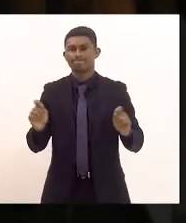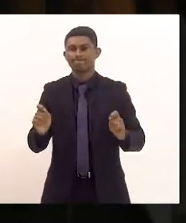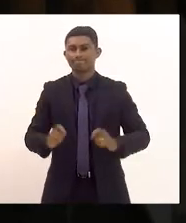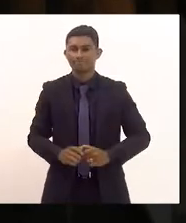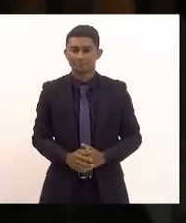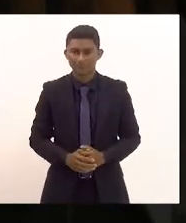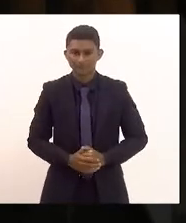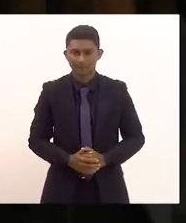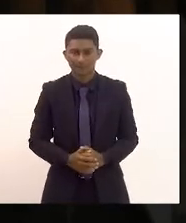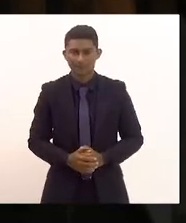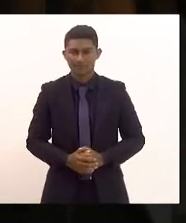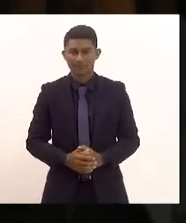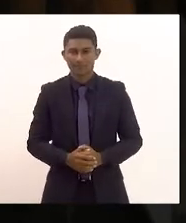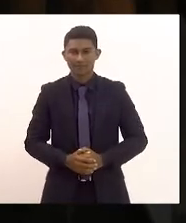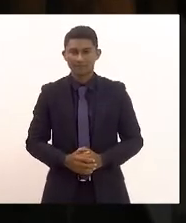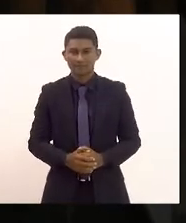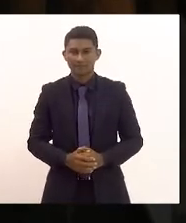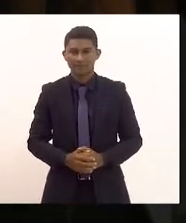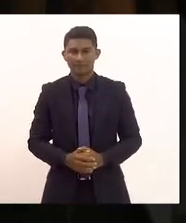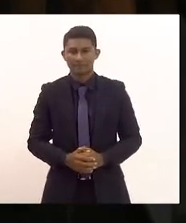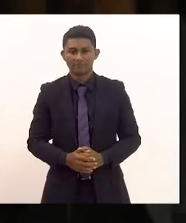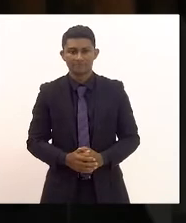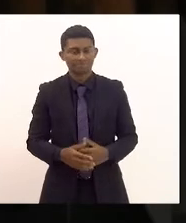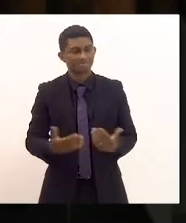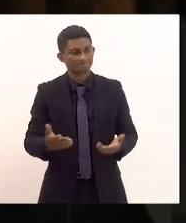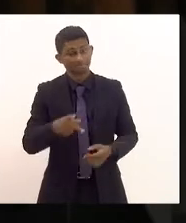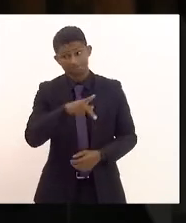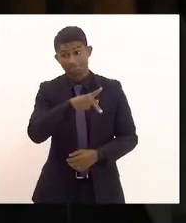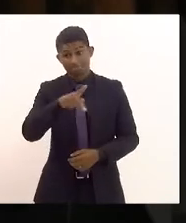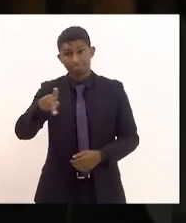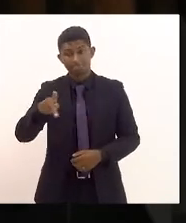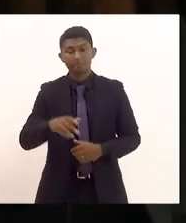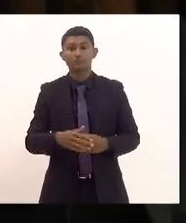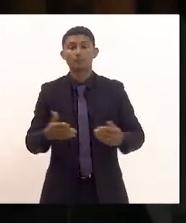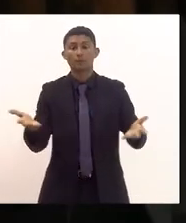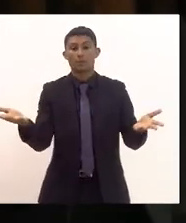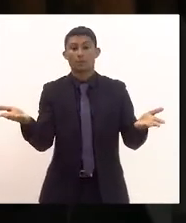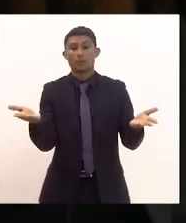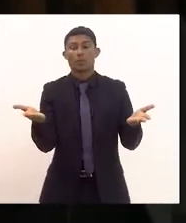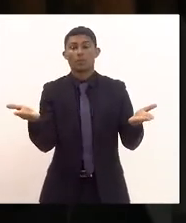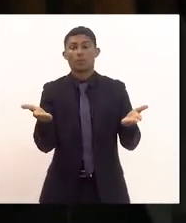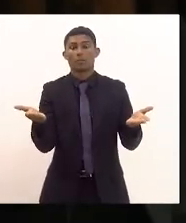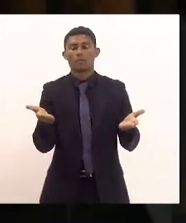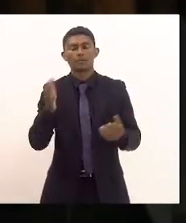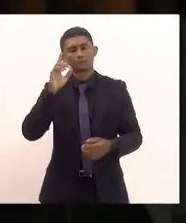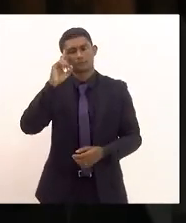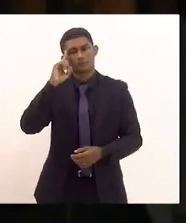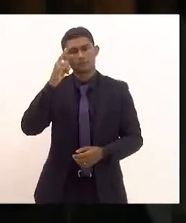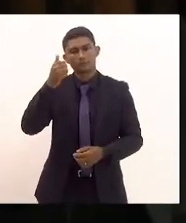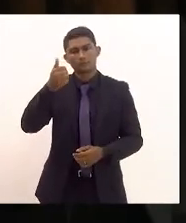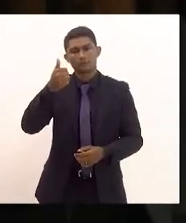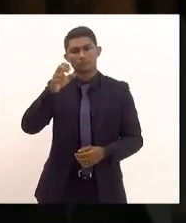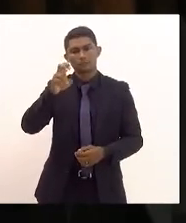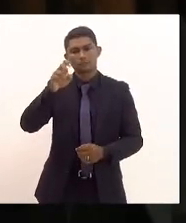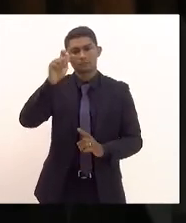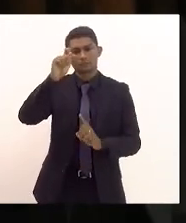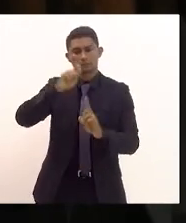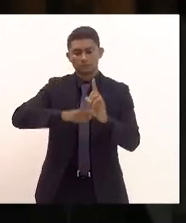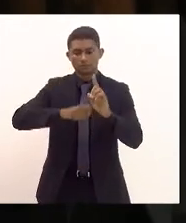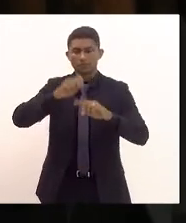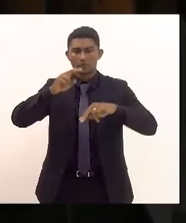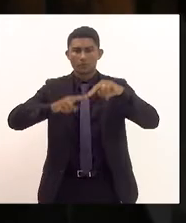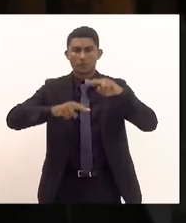auditivos senhora Presidente hoje 15 de junho